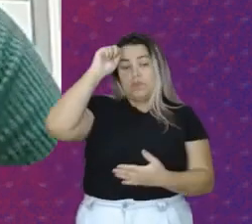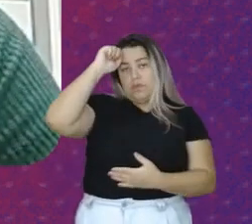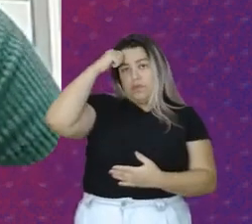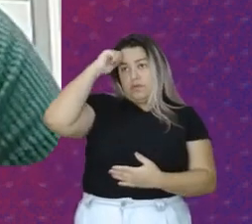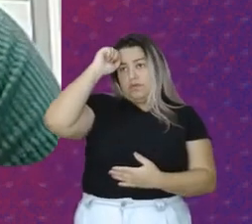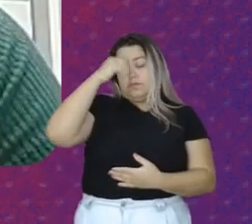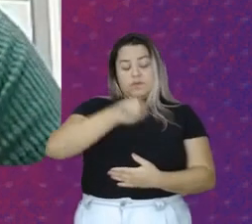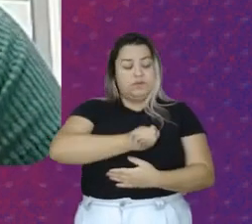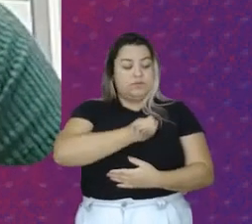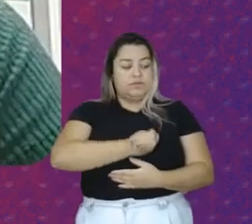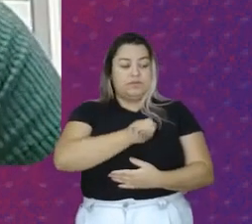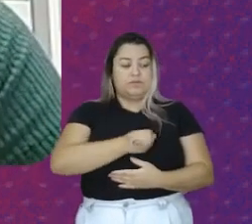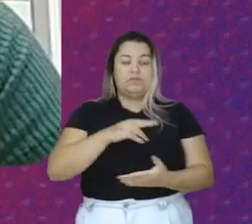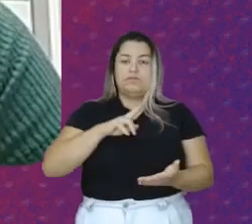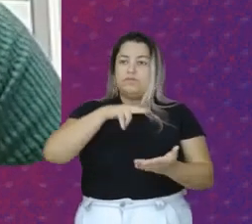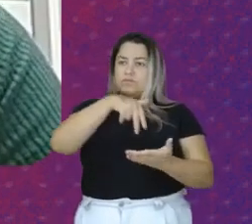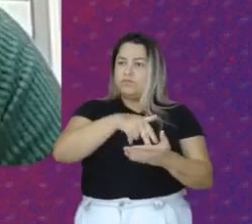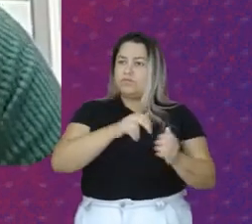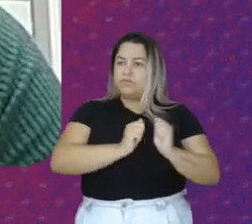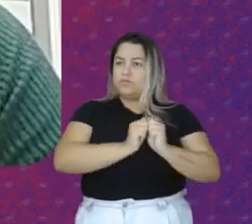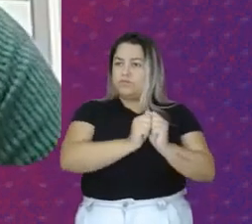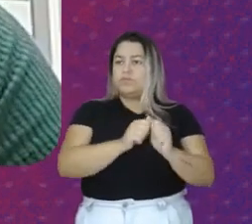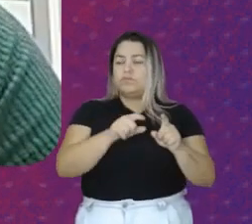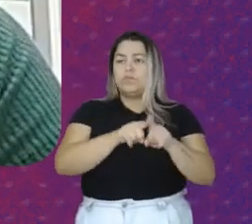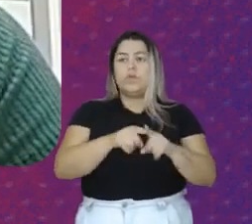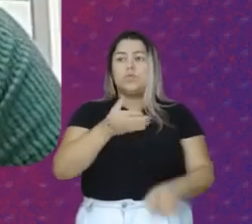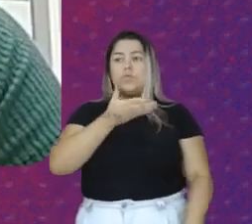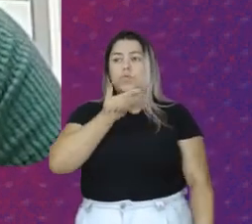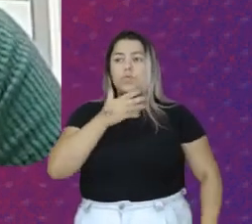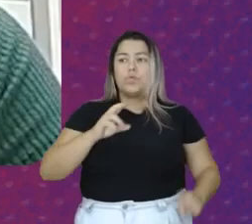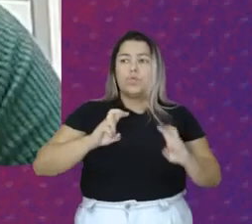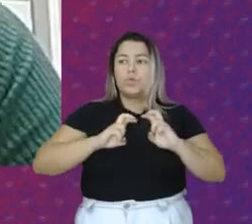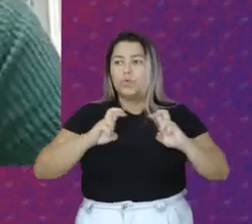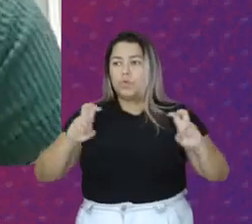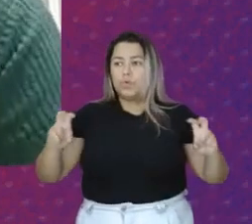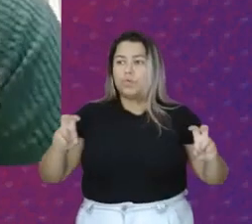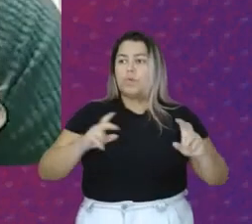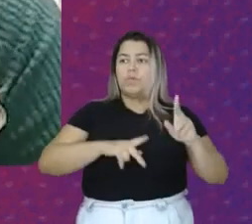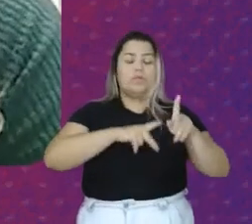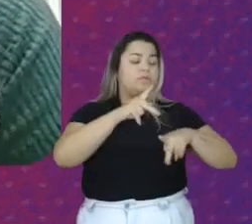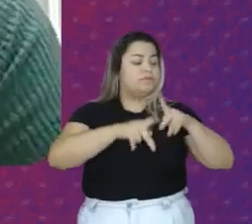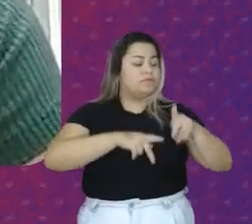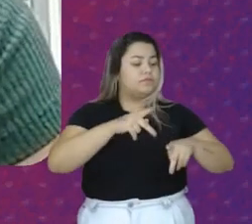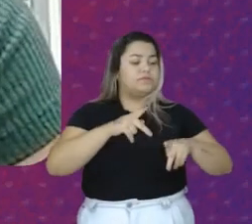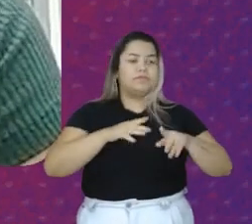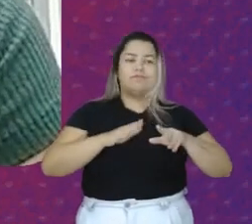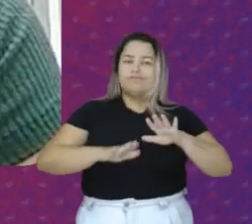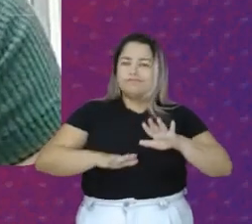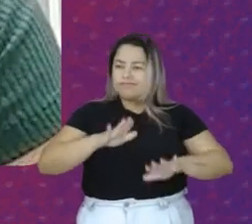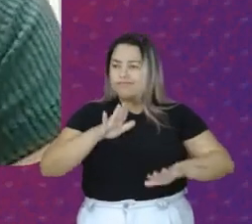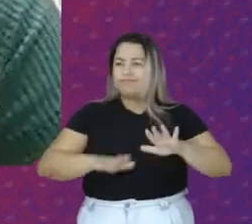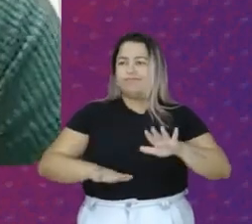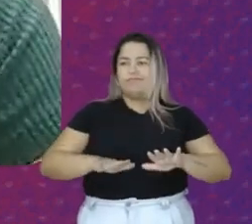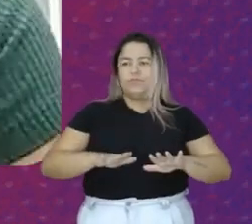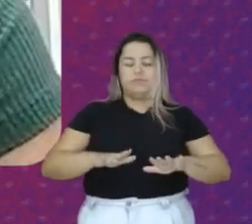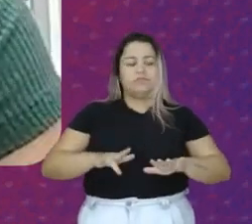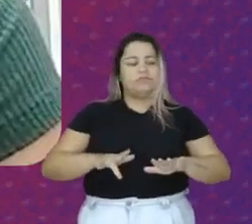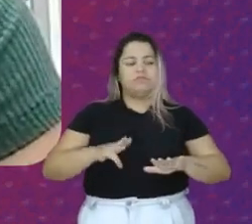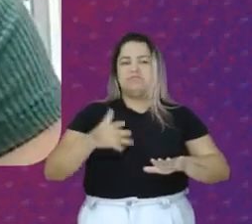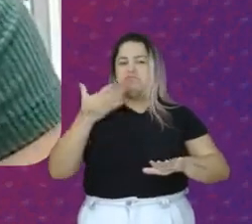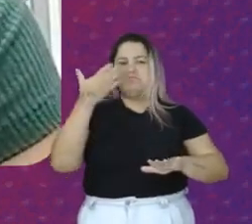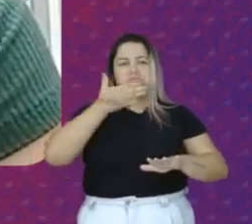vou estar lá junto, né, e poder ser voz de uma população que muitas vezes não consegue se ver nos